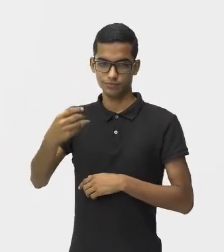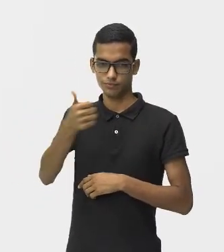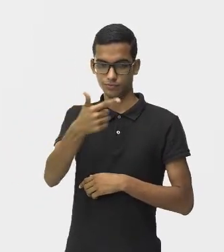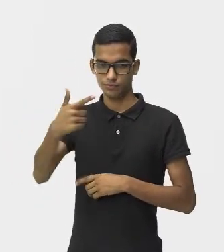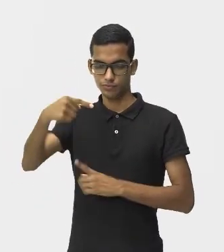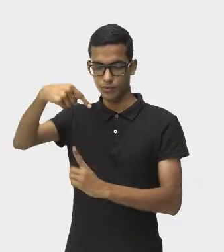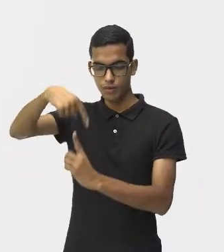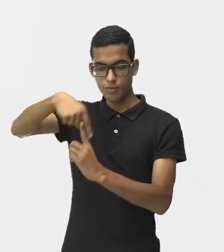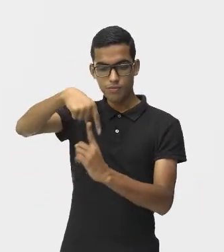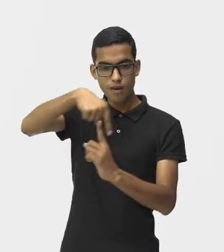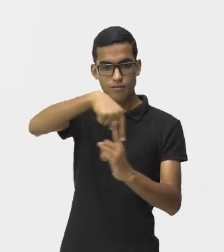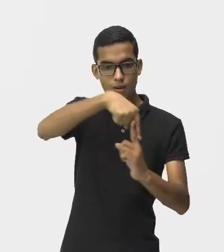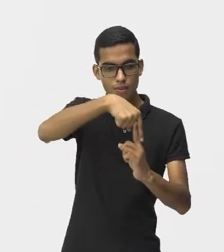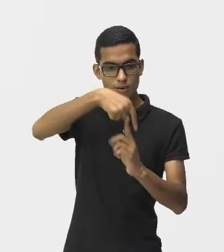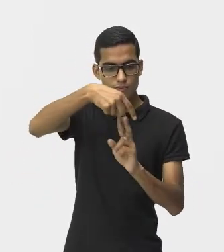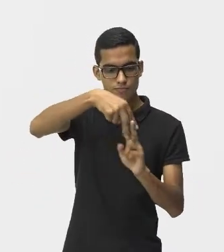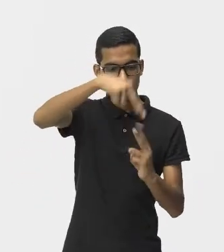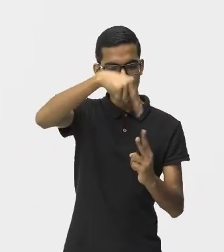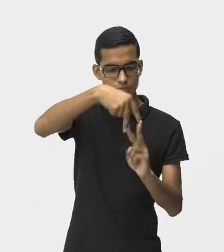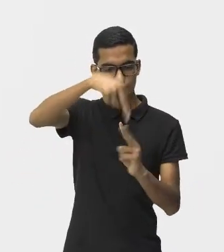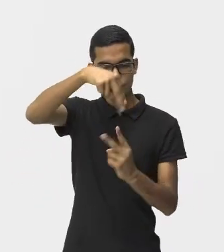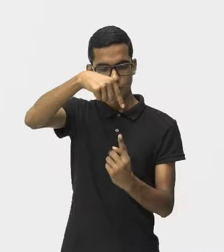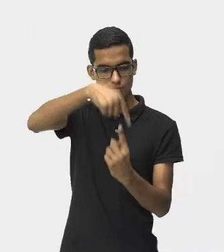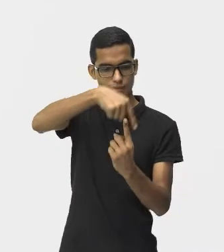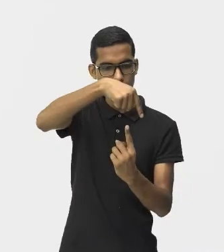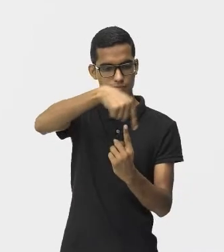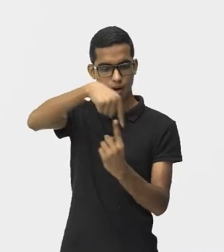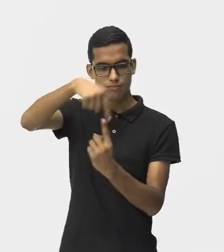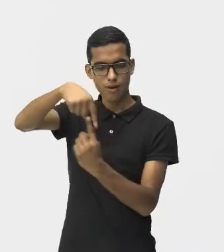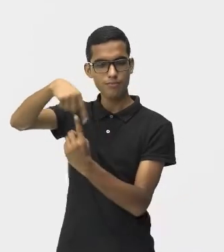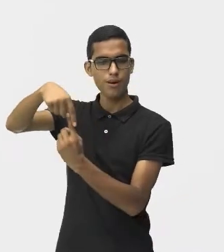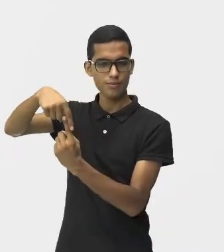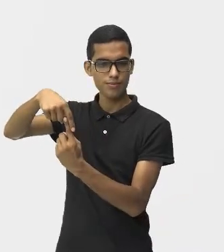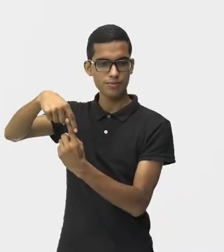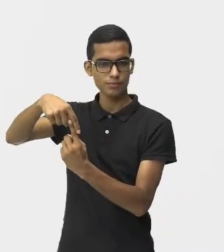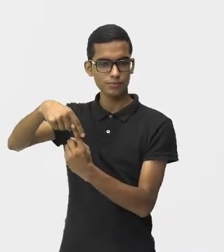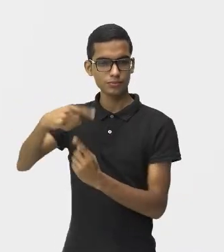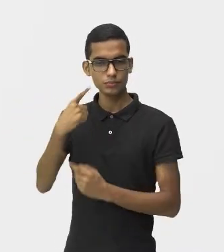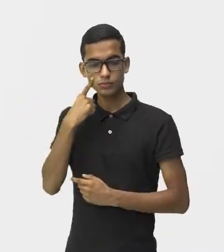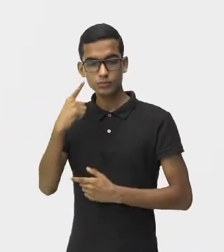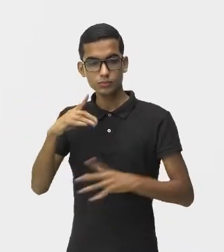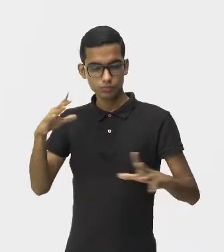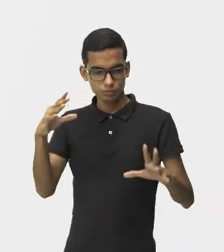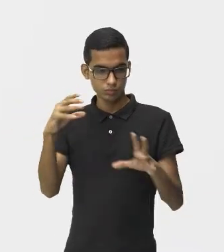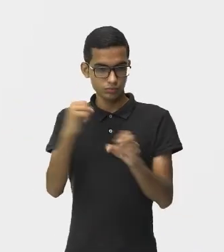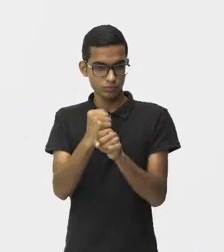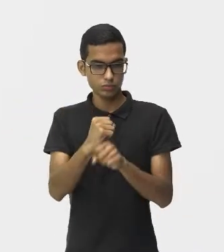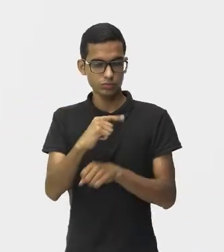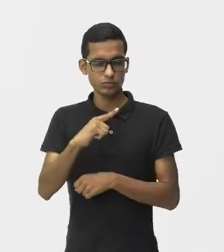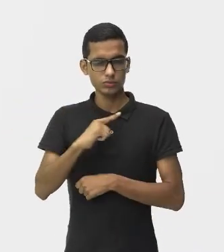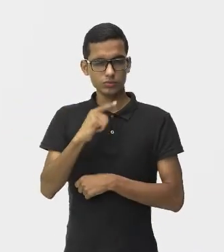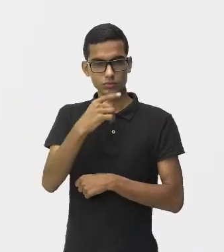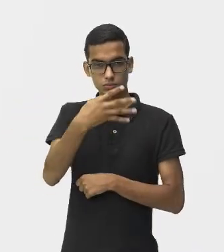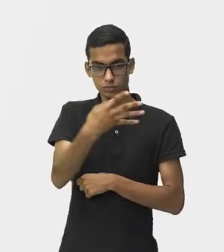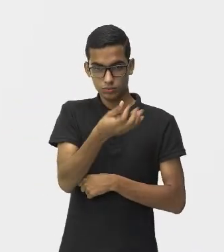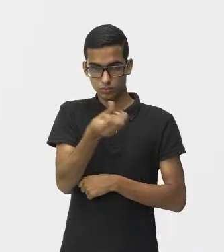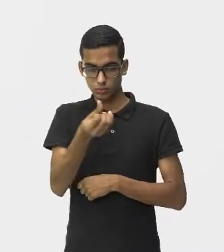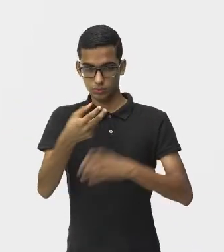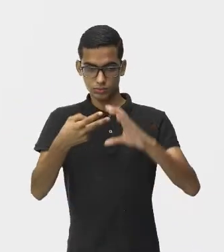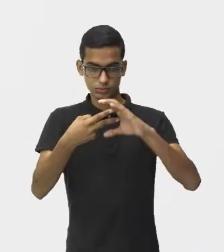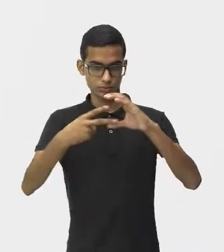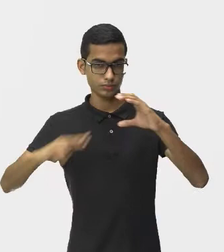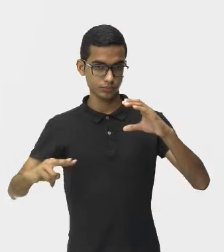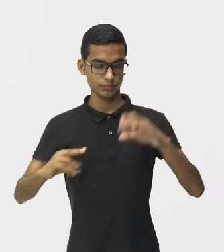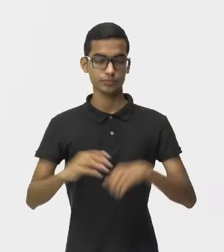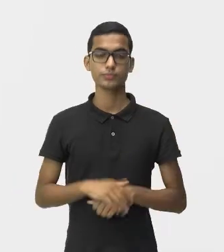pares. Somando aqui, né, a quantidade desses pares, nós temos um total de 46 cromossomos. Do